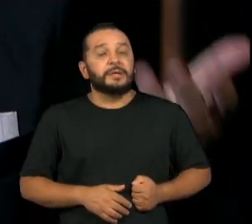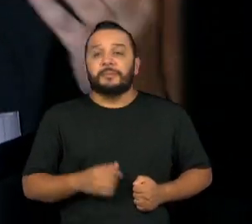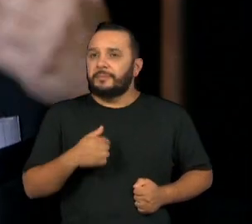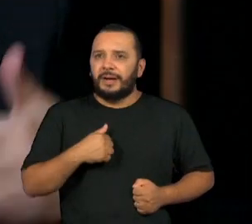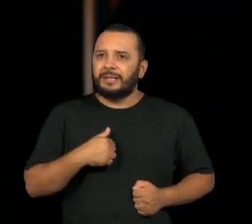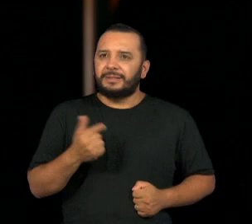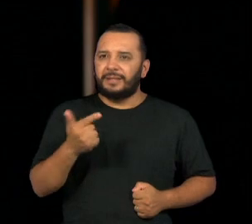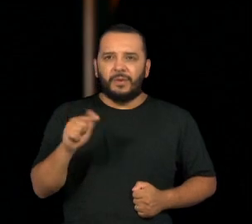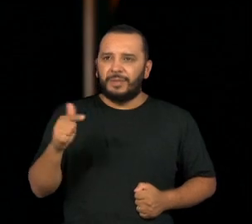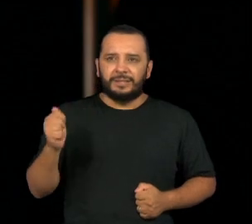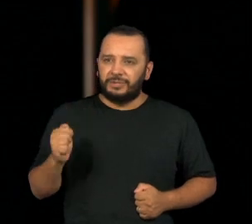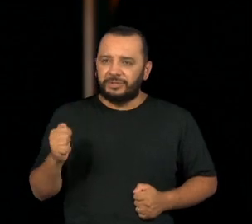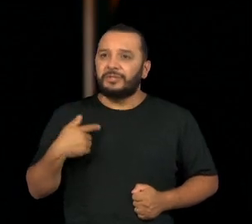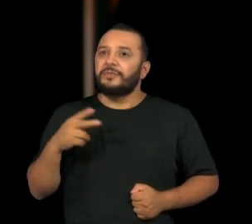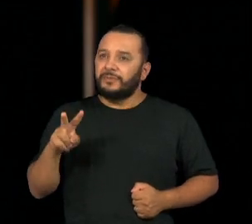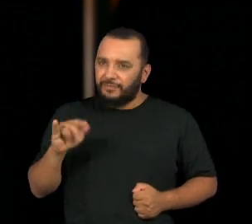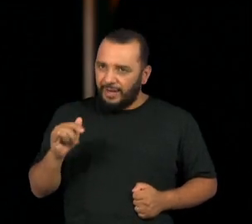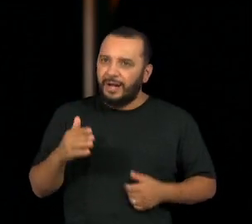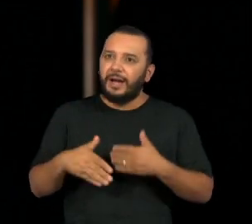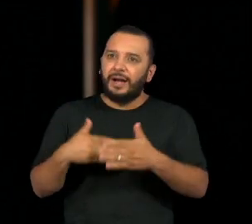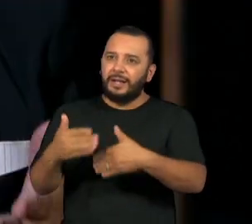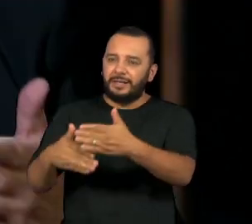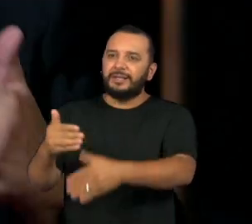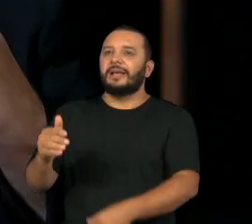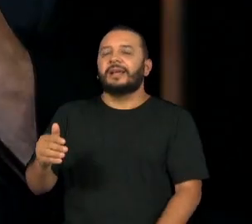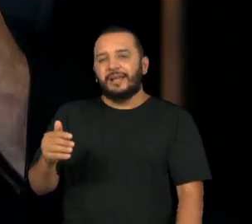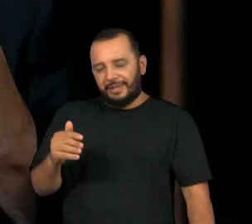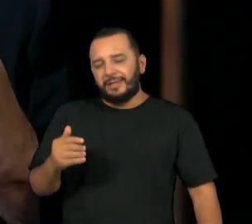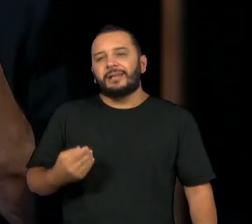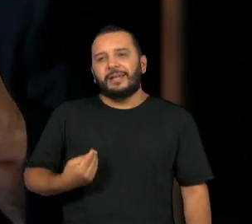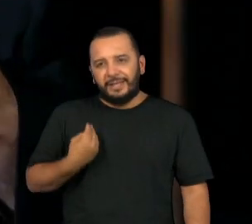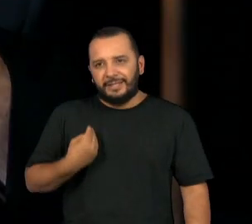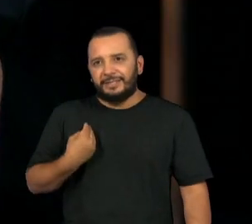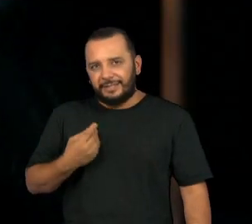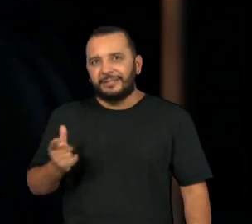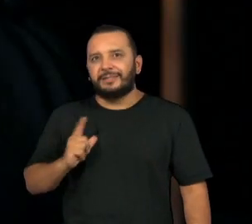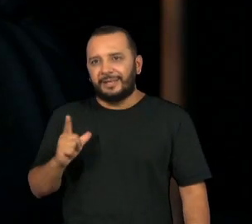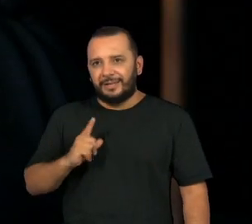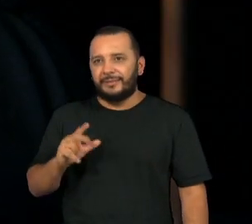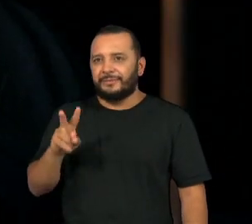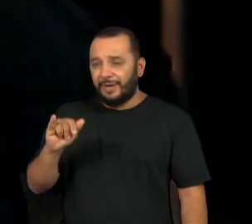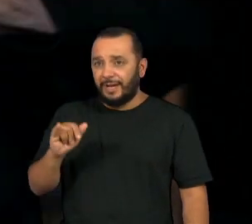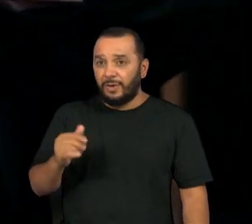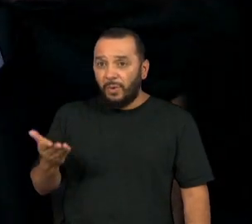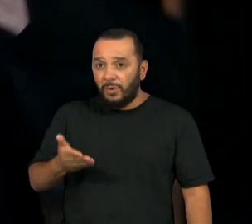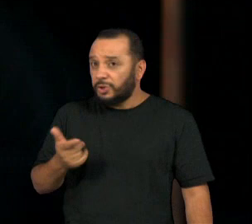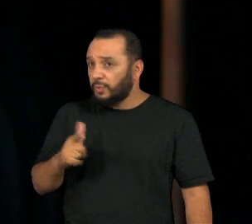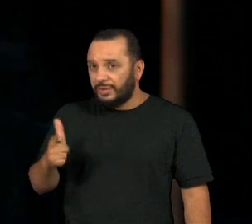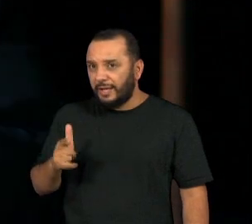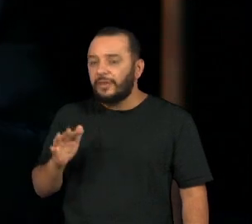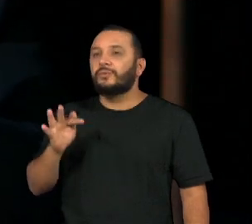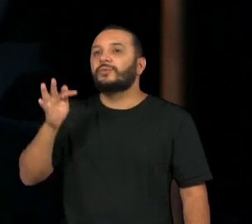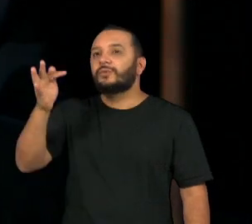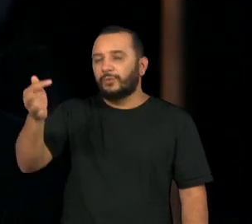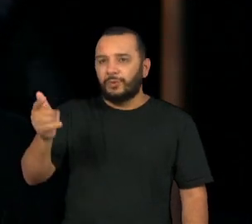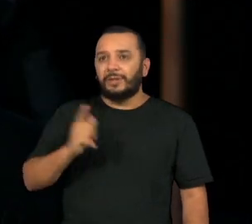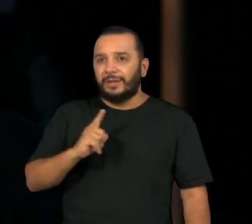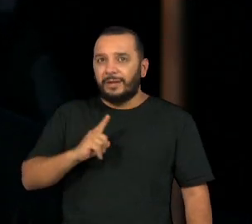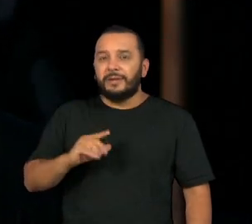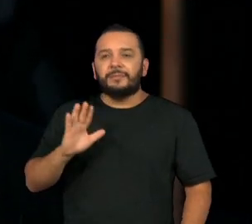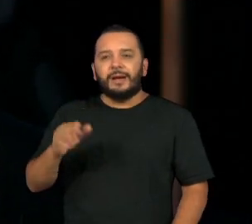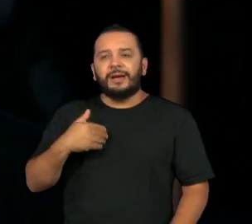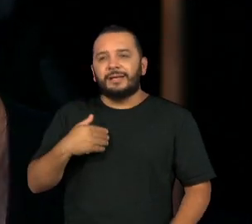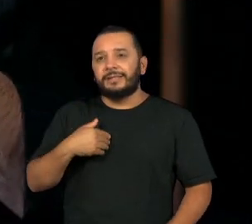não existem, elas vão existir. E a beleza não é nas coisas que a gente vê. A